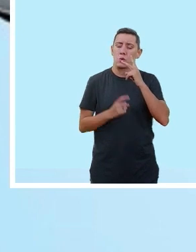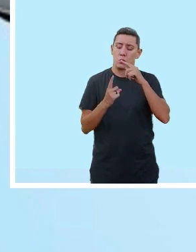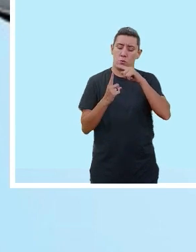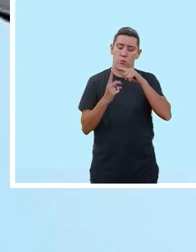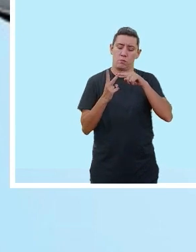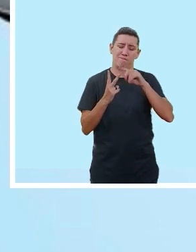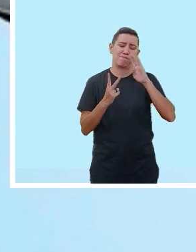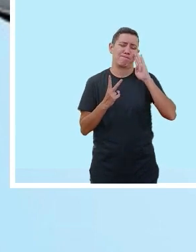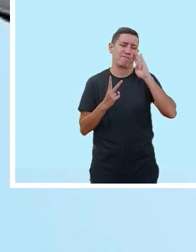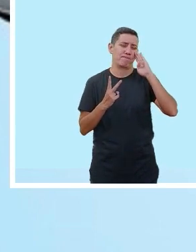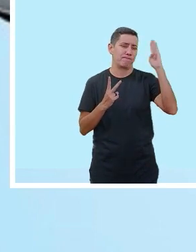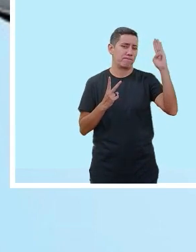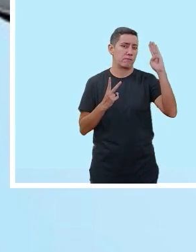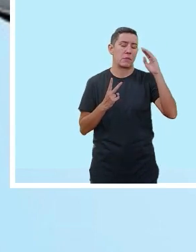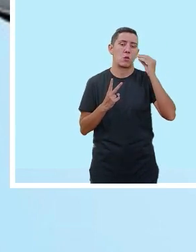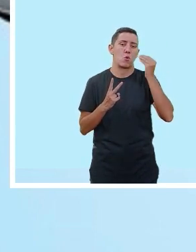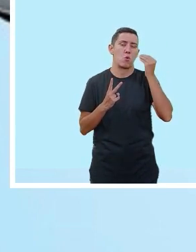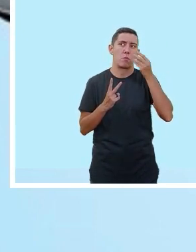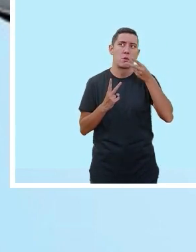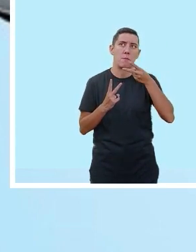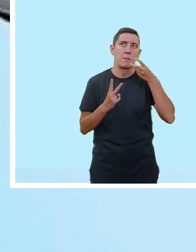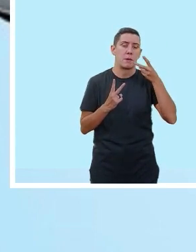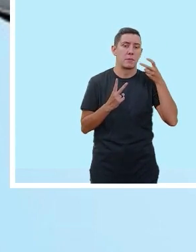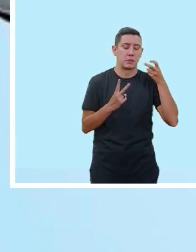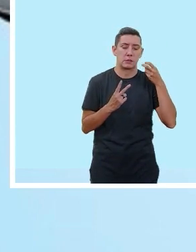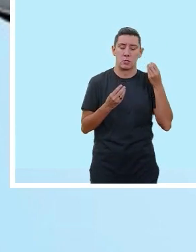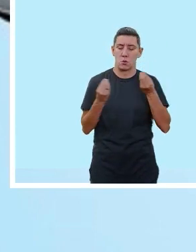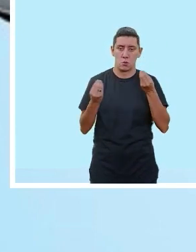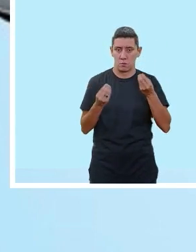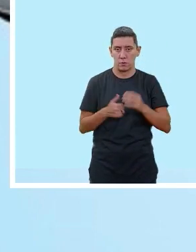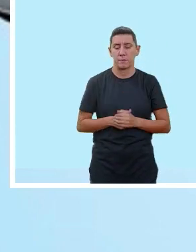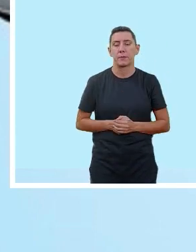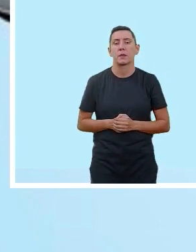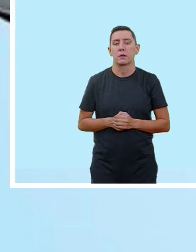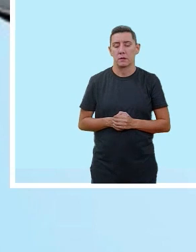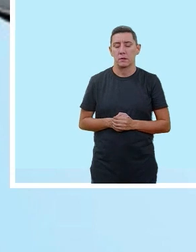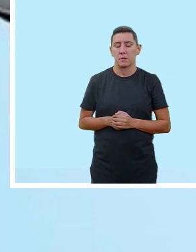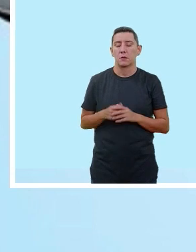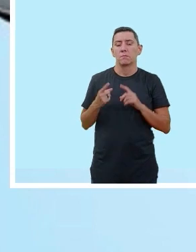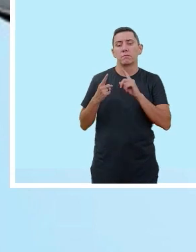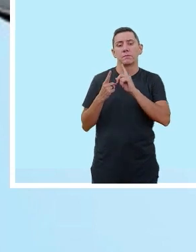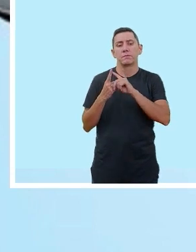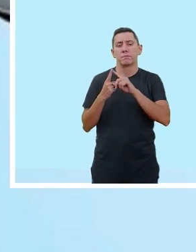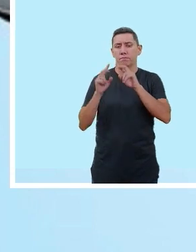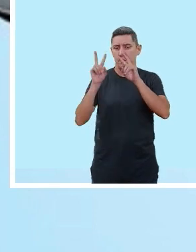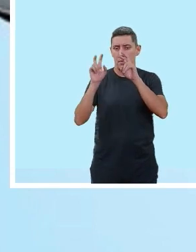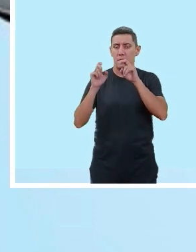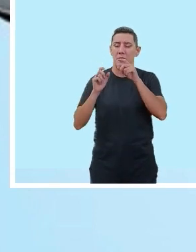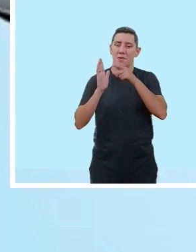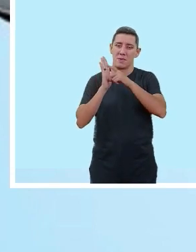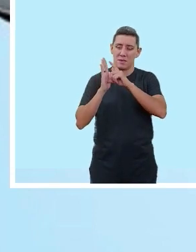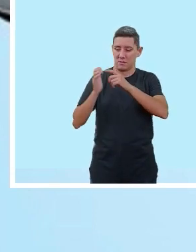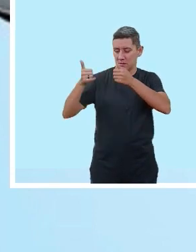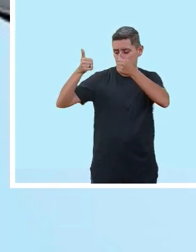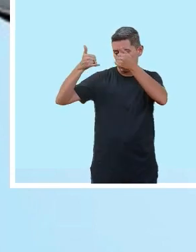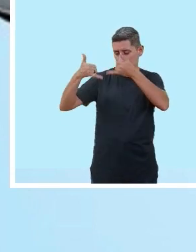importante nós observarmos aqui, tá? O primeiro como eu comentei,